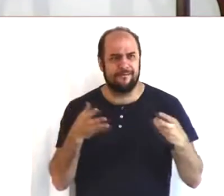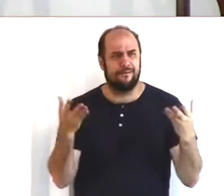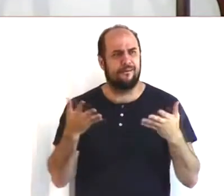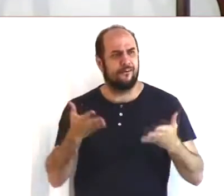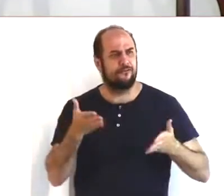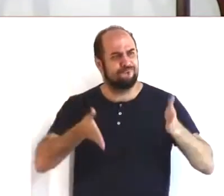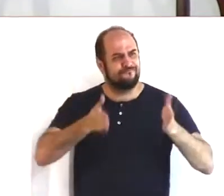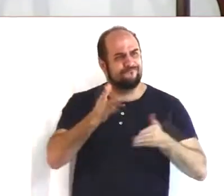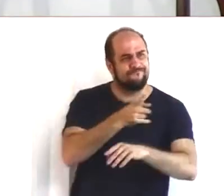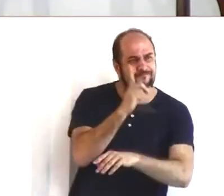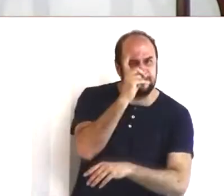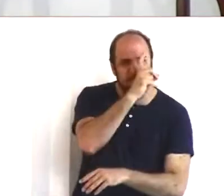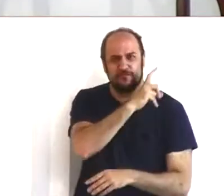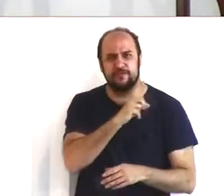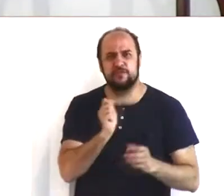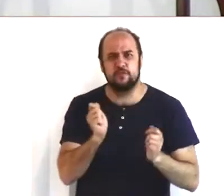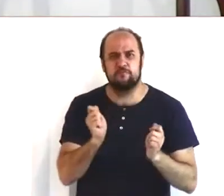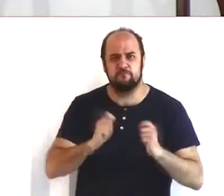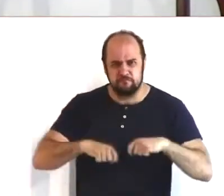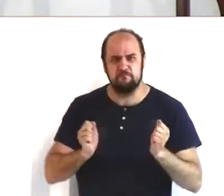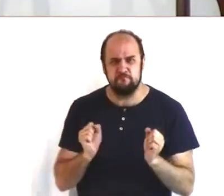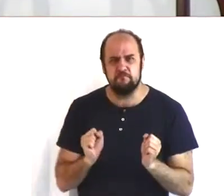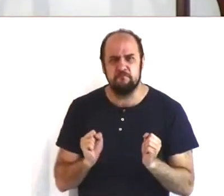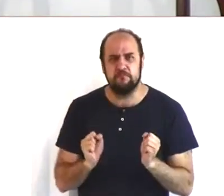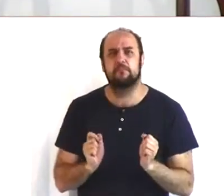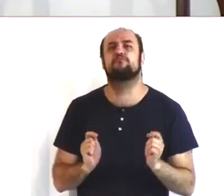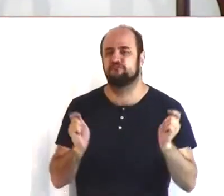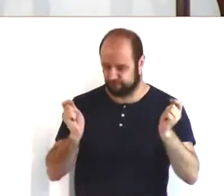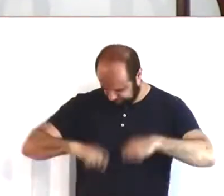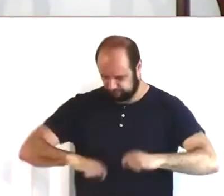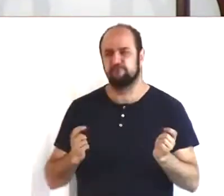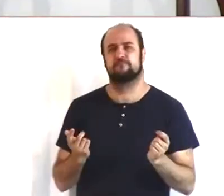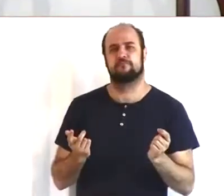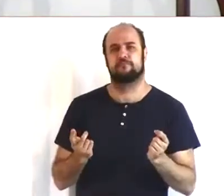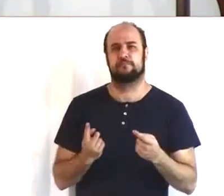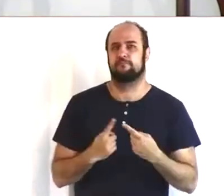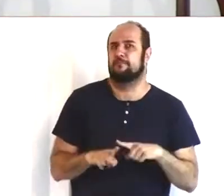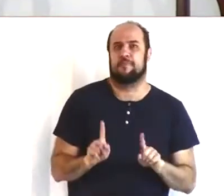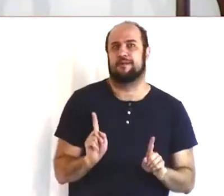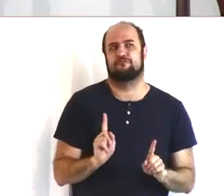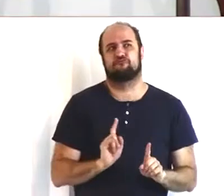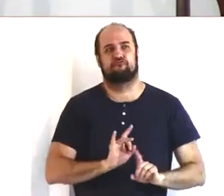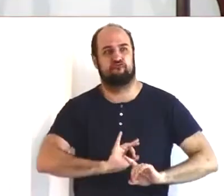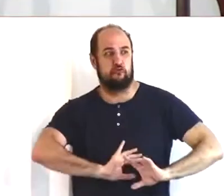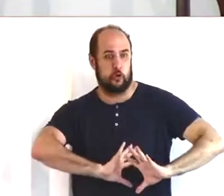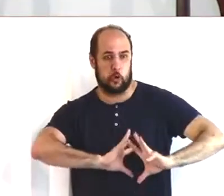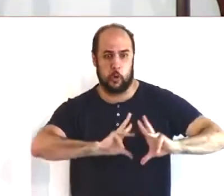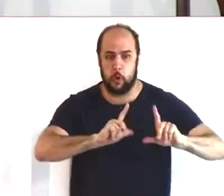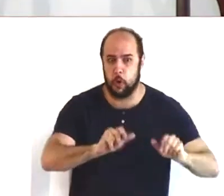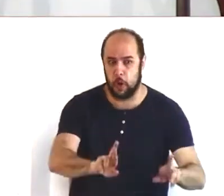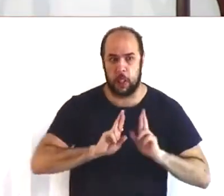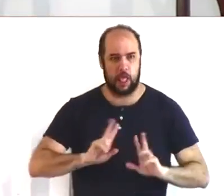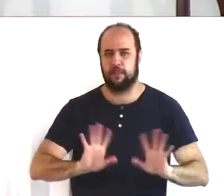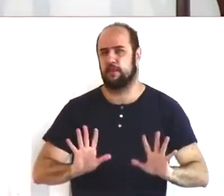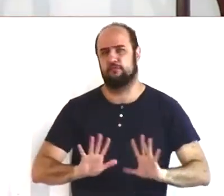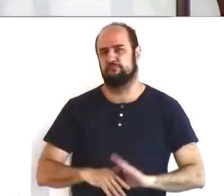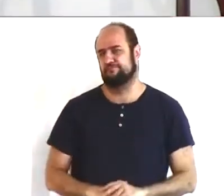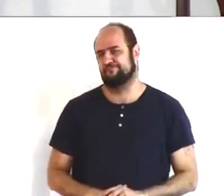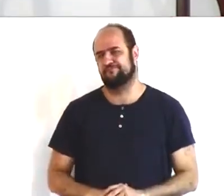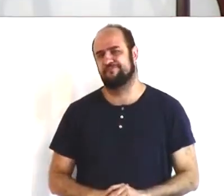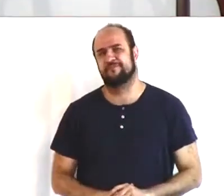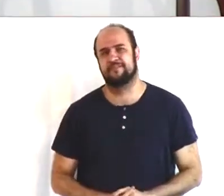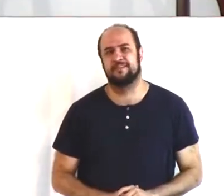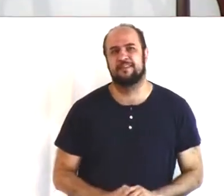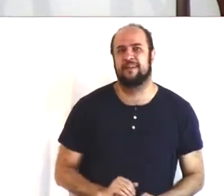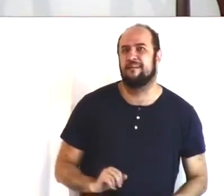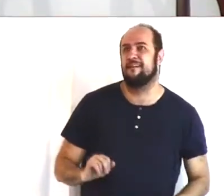que eles sejam? Quero dizer que mas quero dizer que isso não cai do céu. E talvez por não cair do